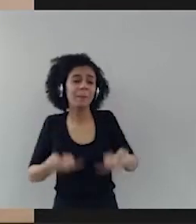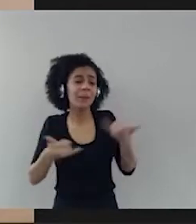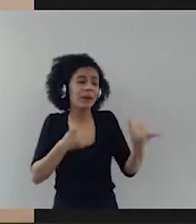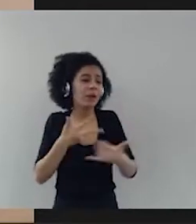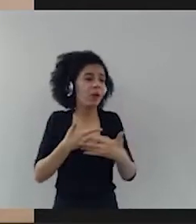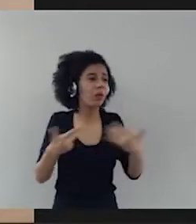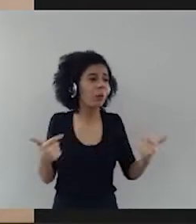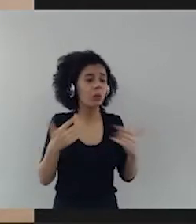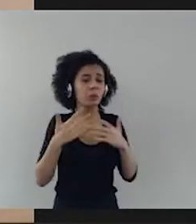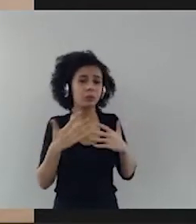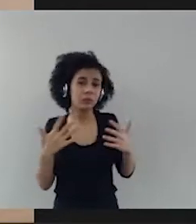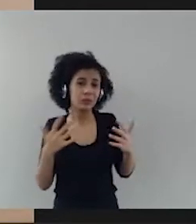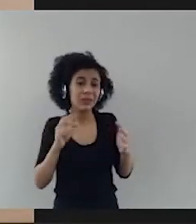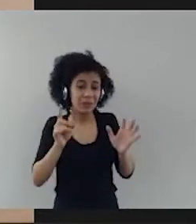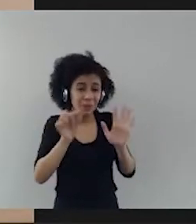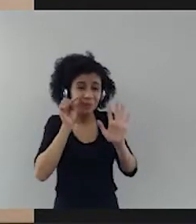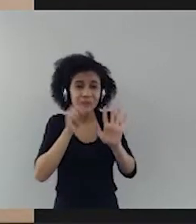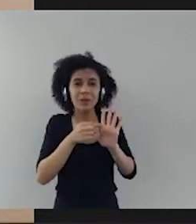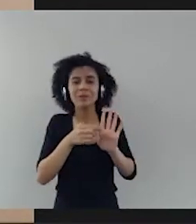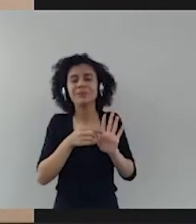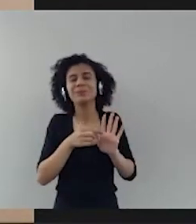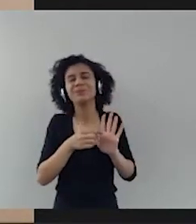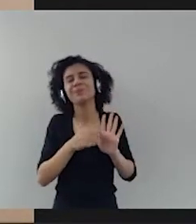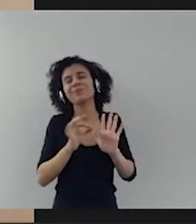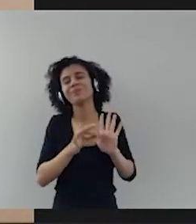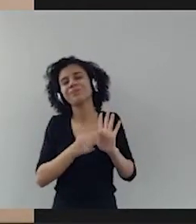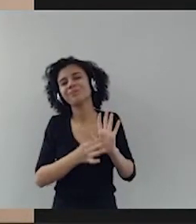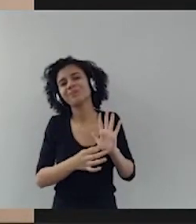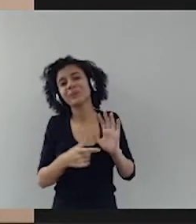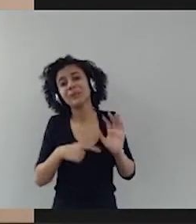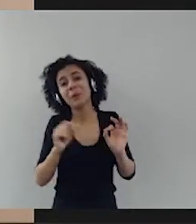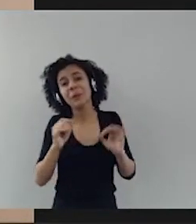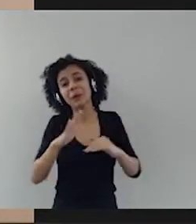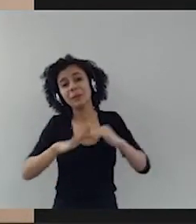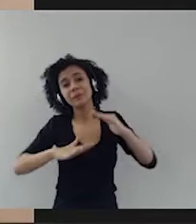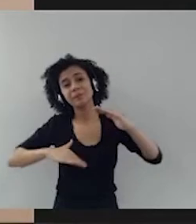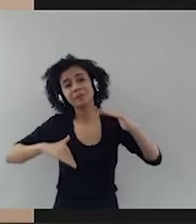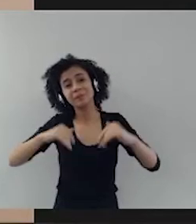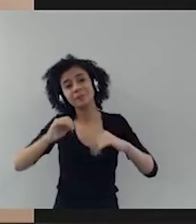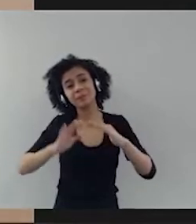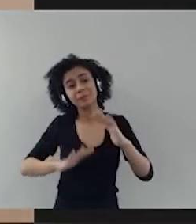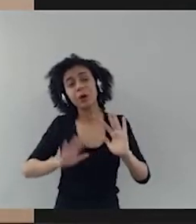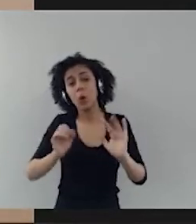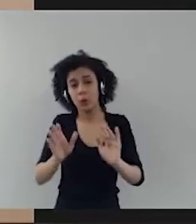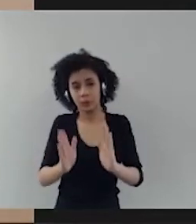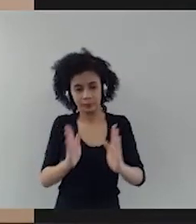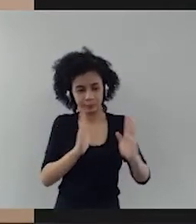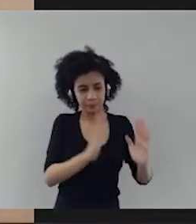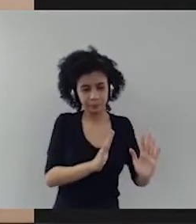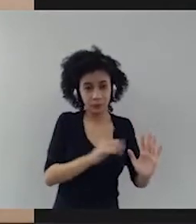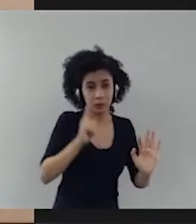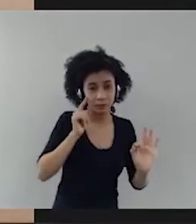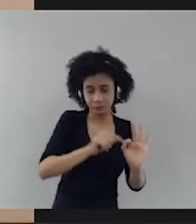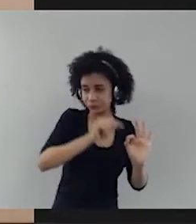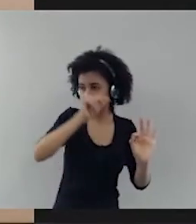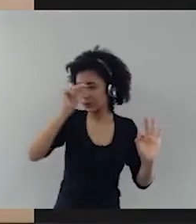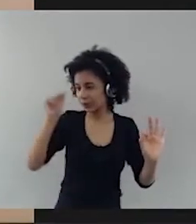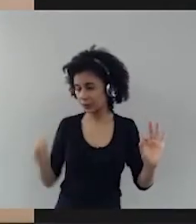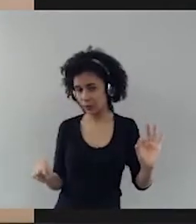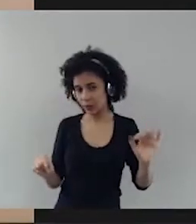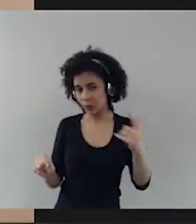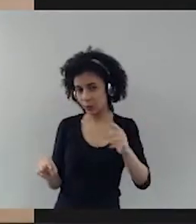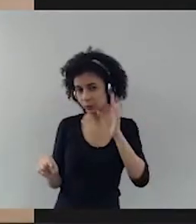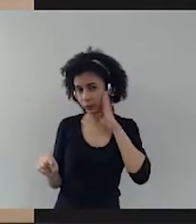assim, só desse tópico já trouxe um processo de desequilíbrio. Mas vamos lá na outra ponta extrema, para